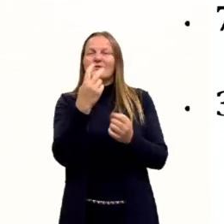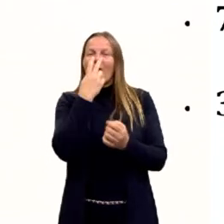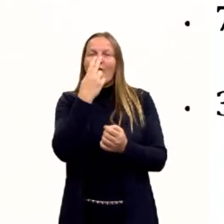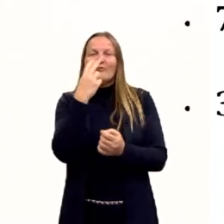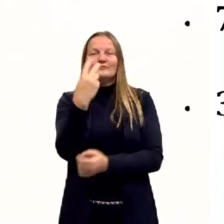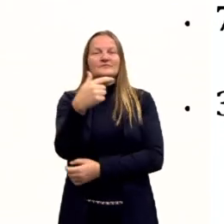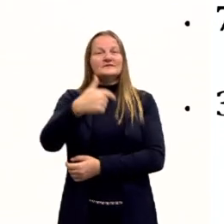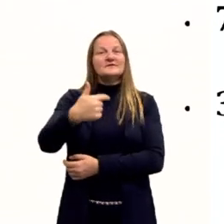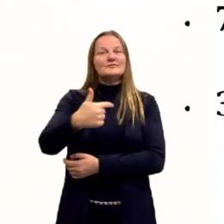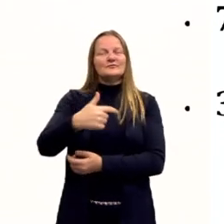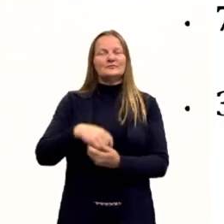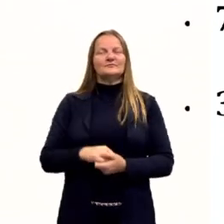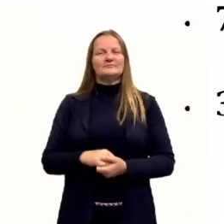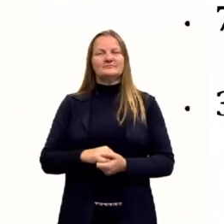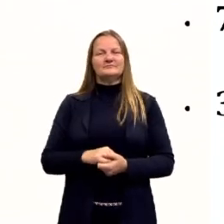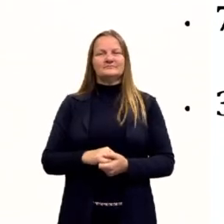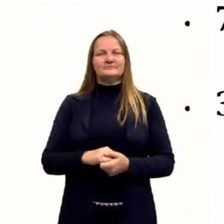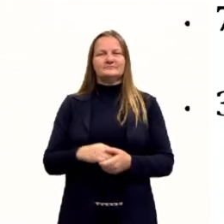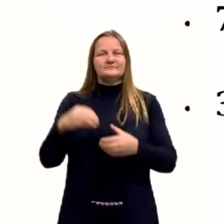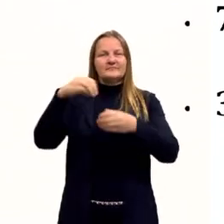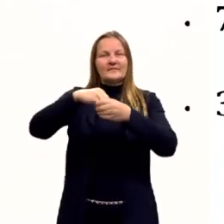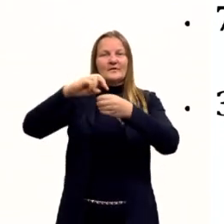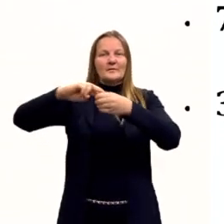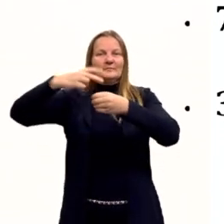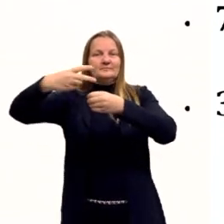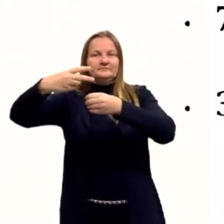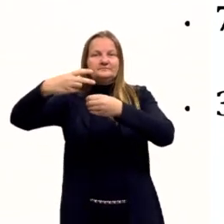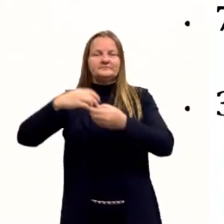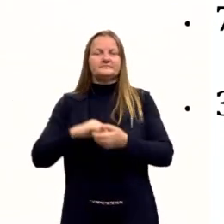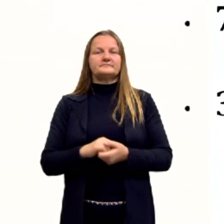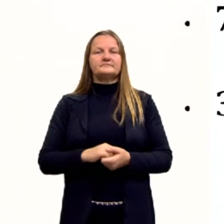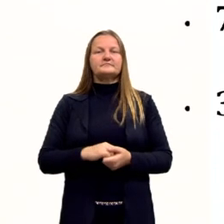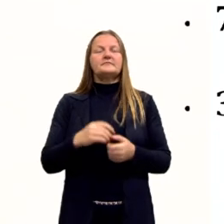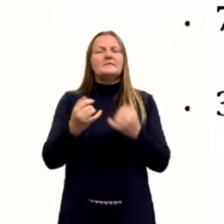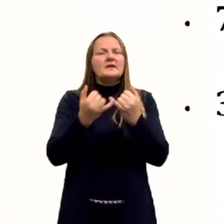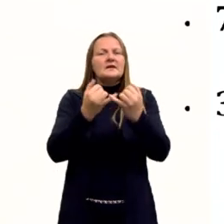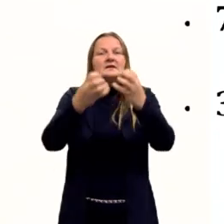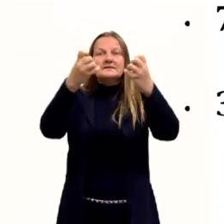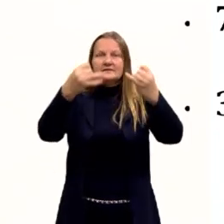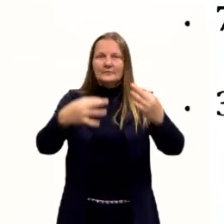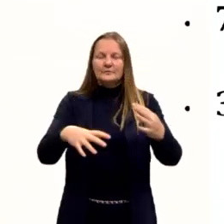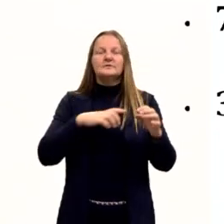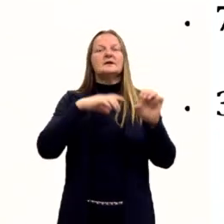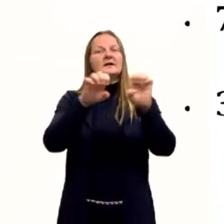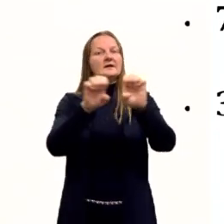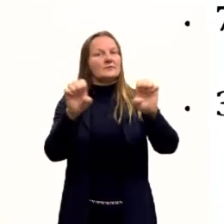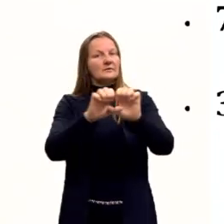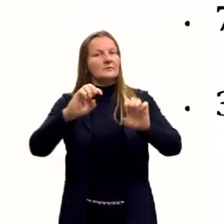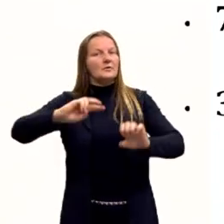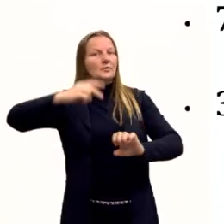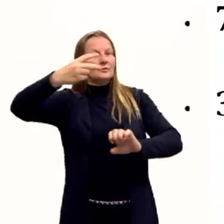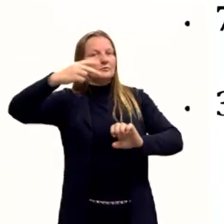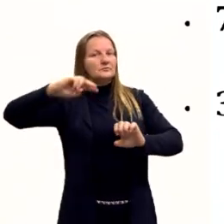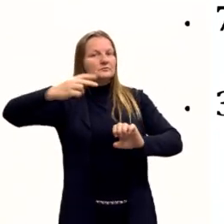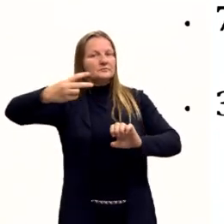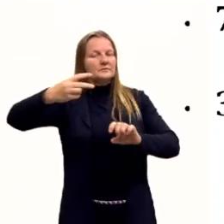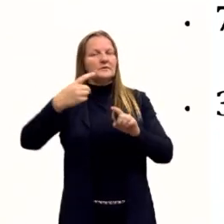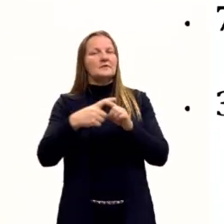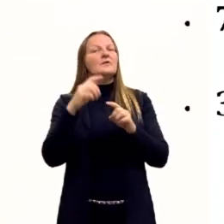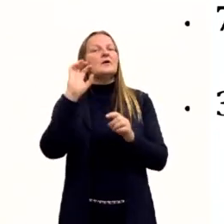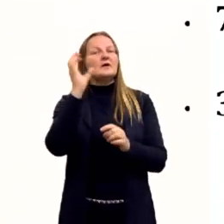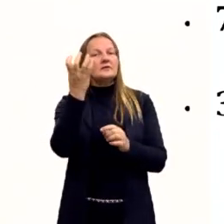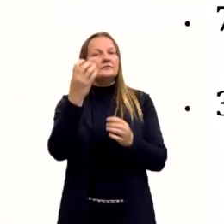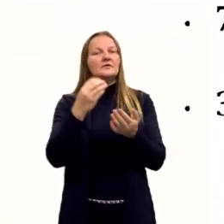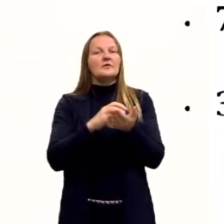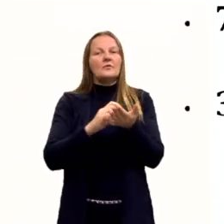presente no expoente tá todos esses exemplos eles tratam de equações exponenciais nós vamos resolver